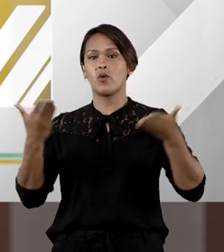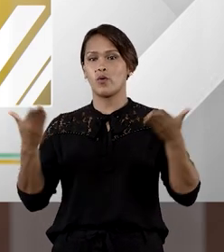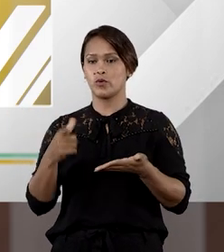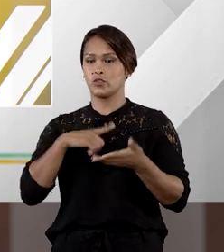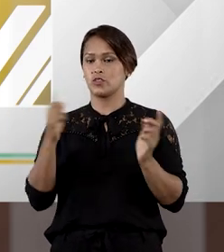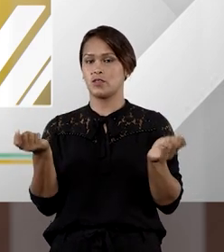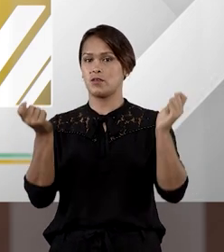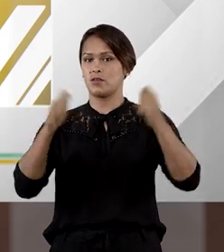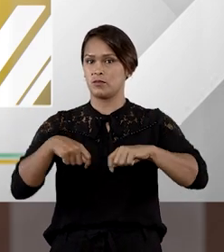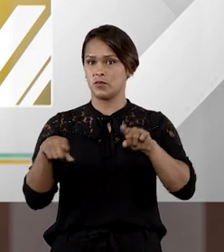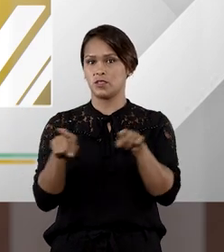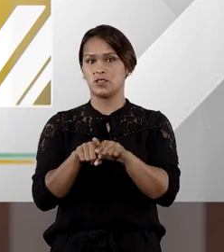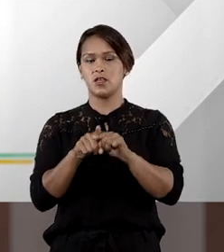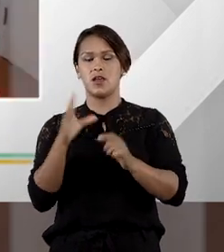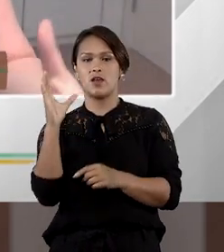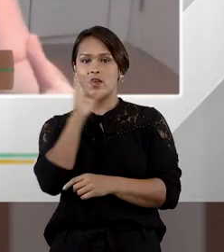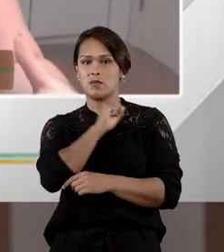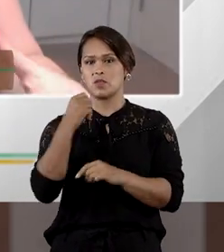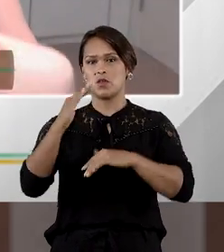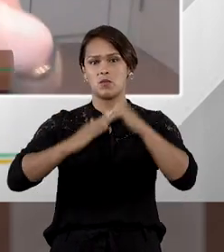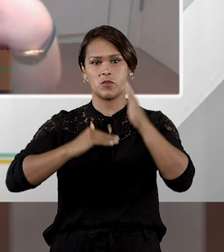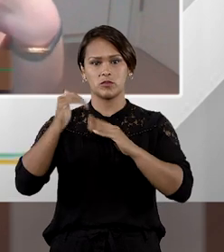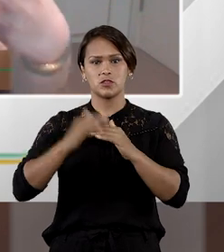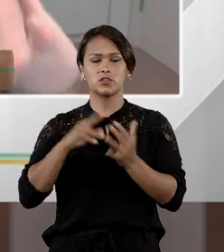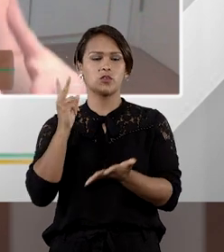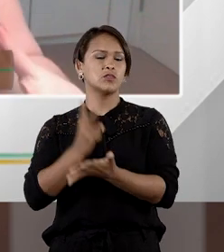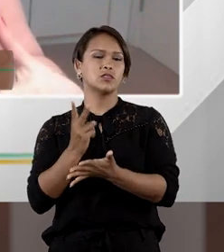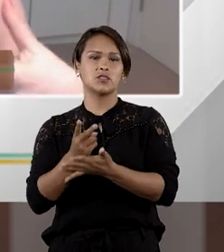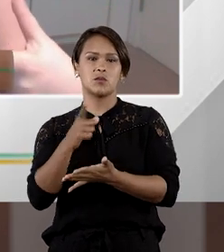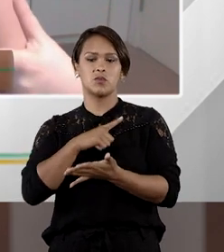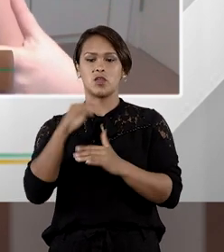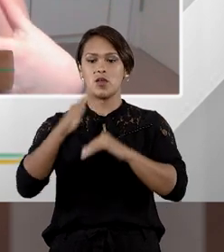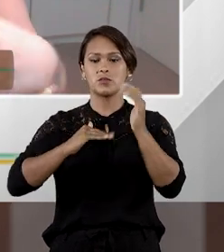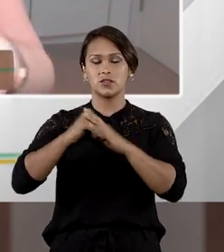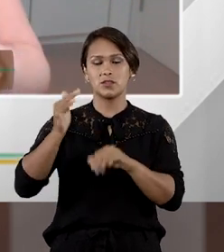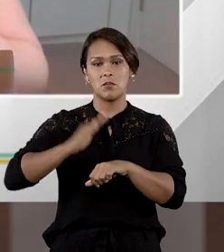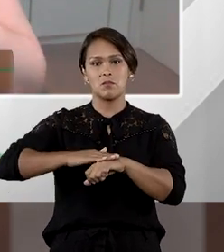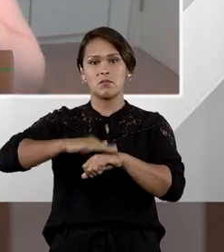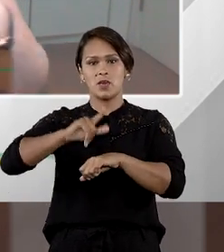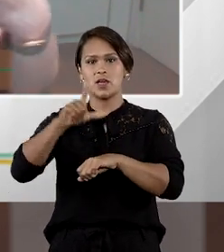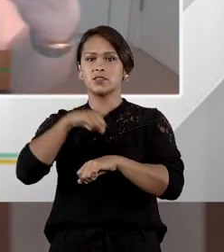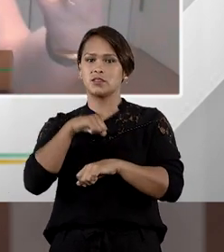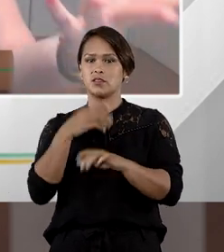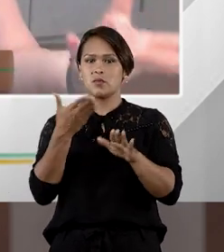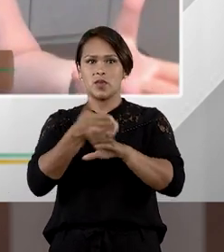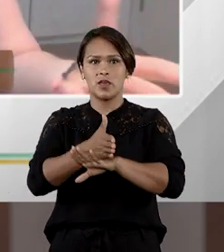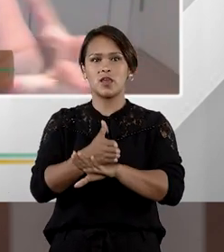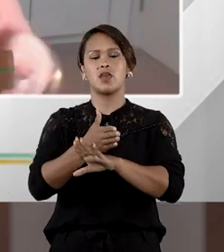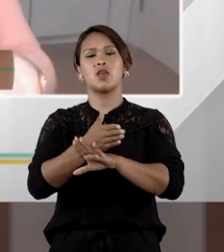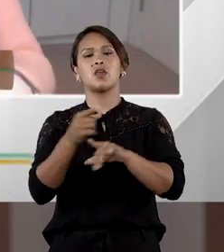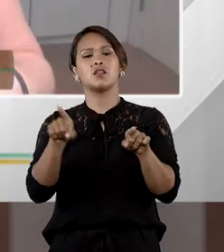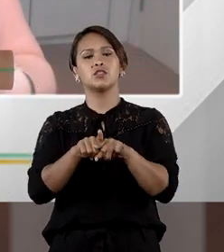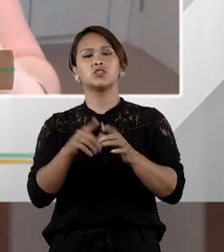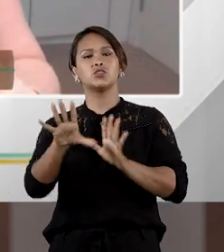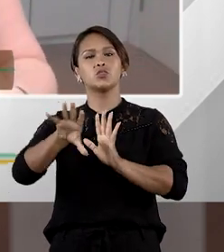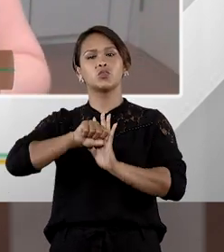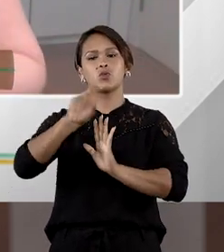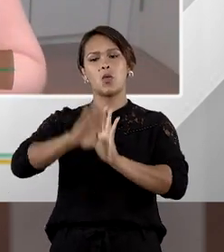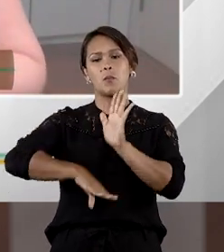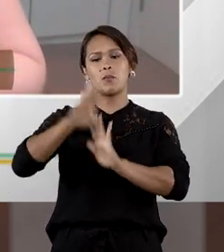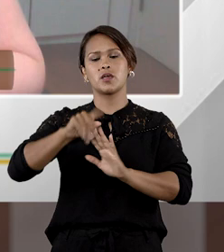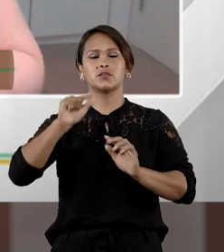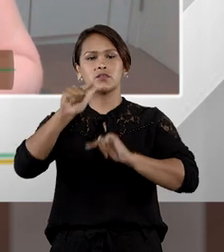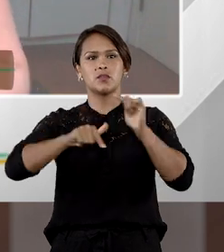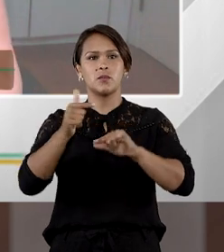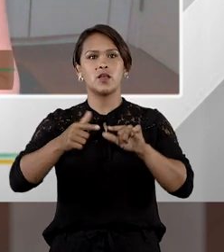a capacidade, a aptidão profissional, sempre existe uma capacitação a mais, né? Isso também entra aí nesse mercado de consumo, como mais serviços.